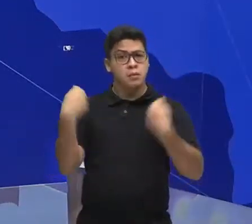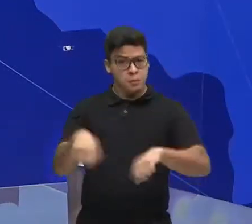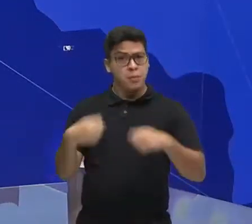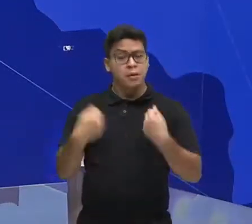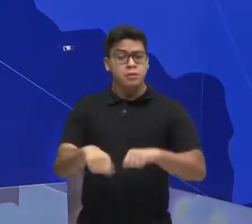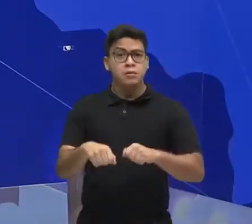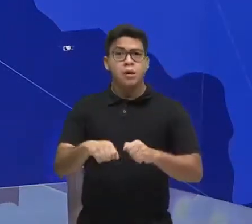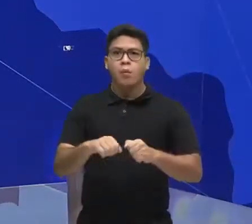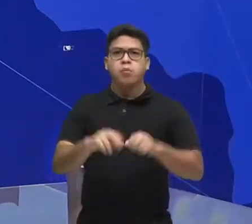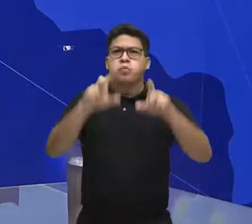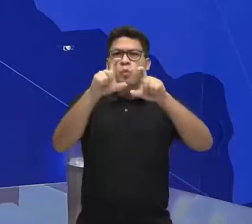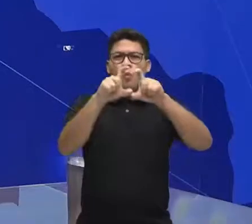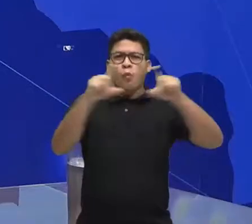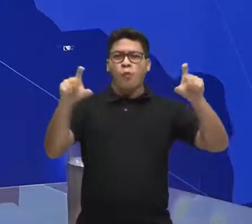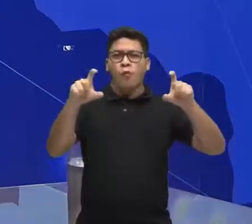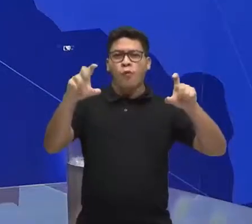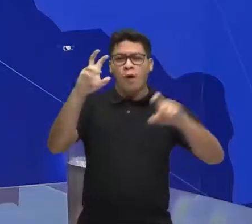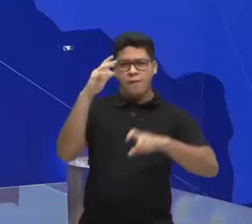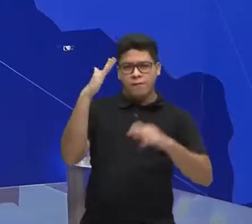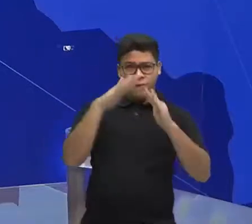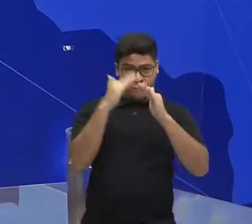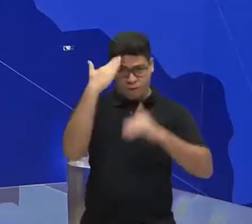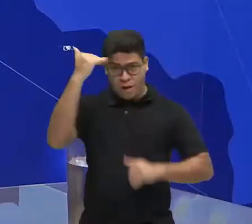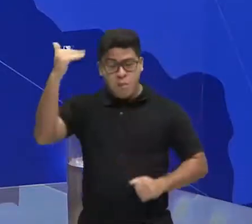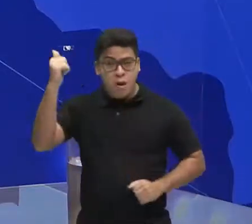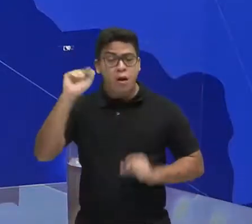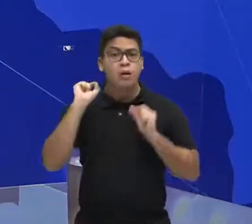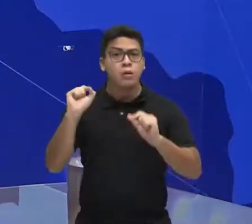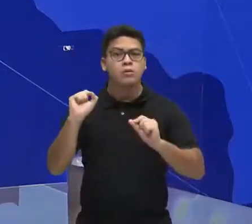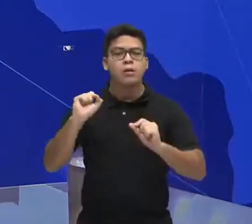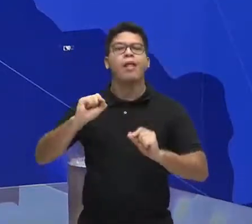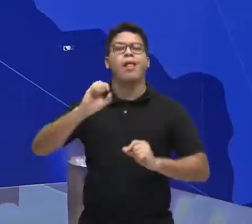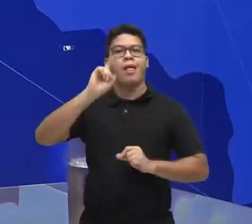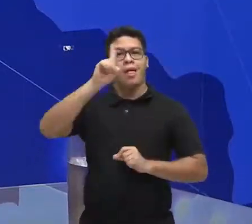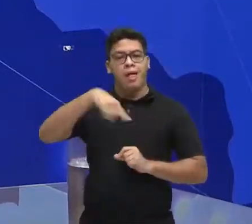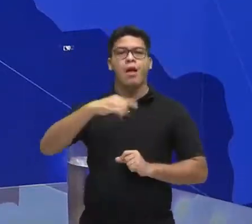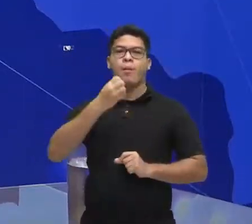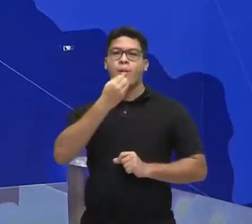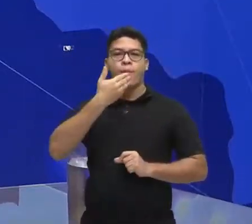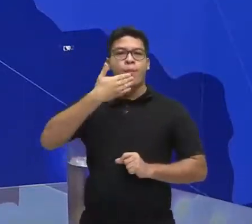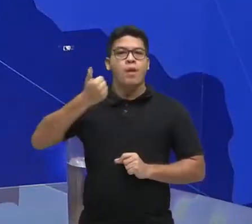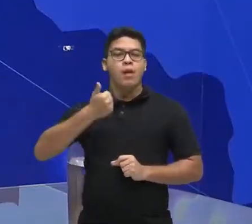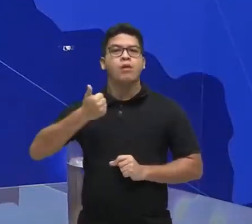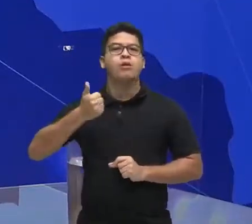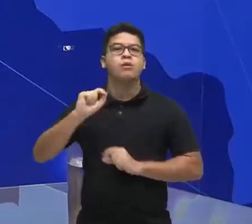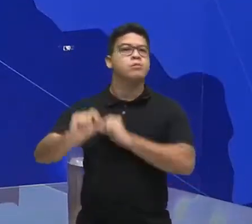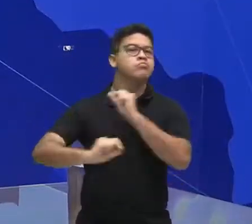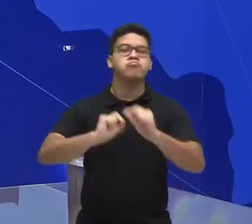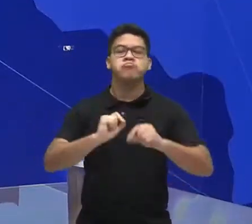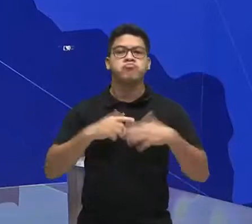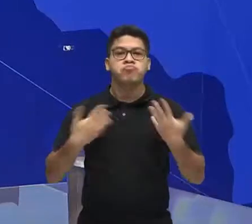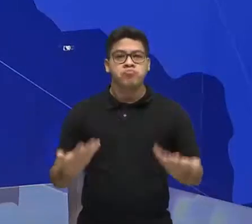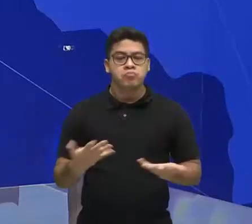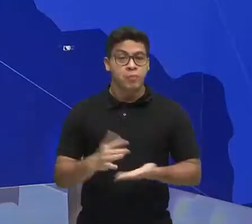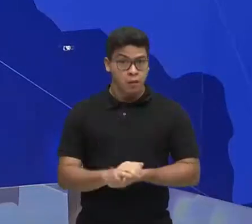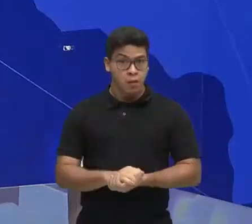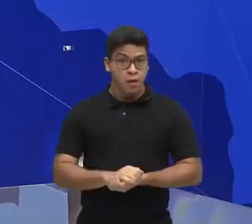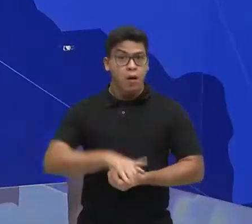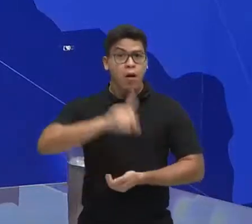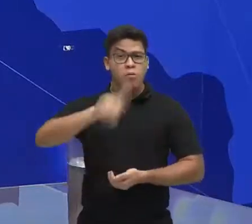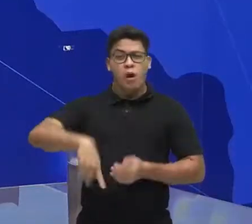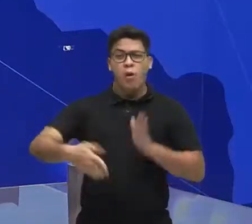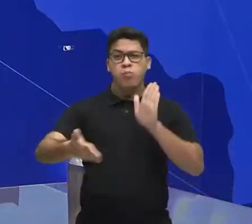dessa campanha vai ser sempre que falar é a melhor solução, né? E aí, a partir dessa campanha, surgiram outras propostas